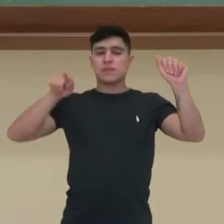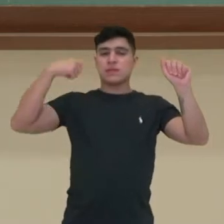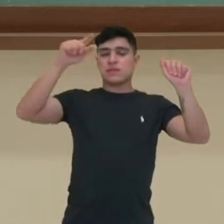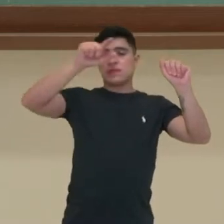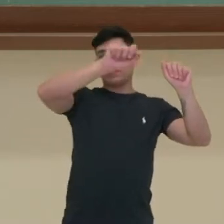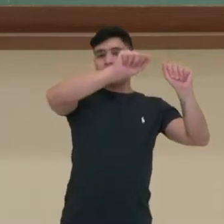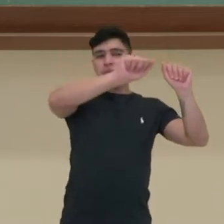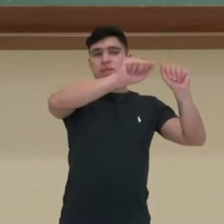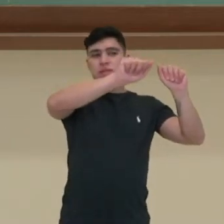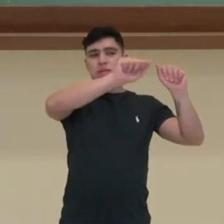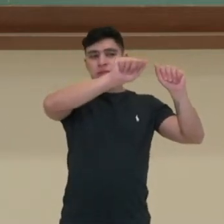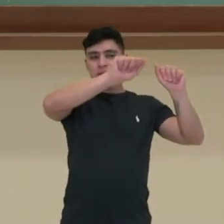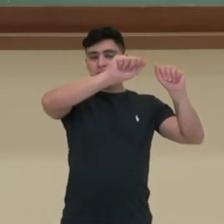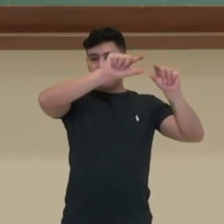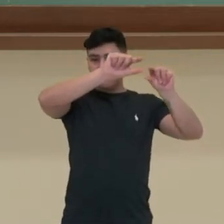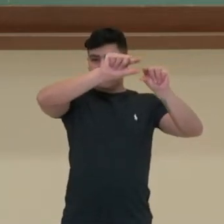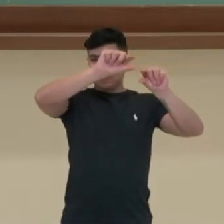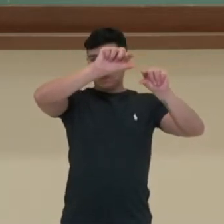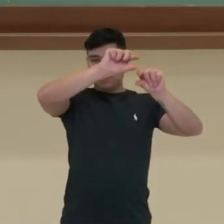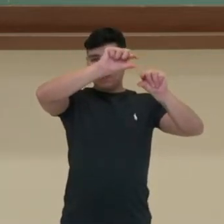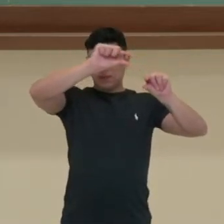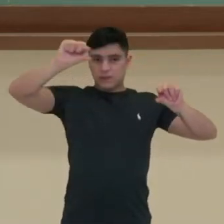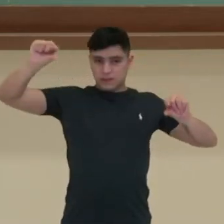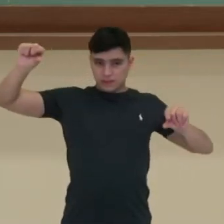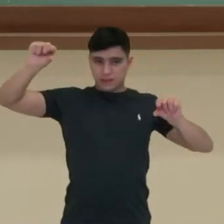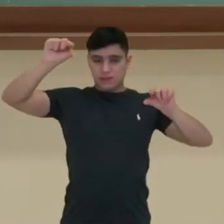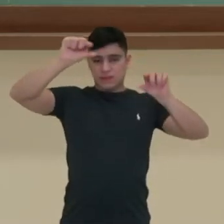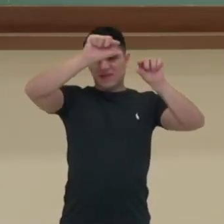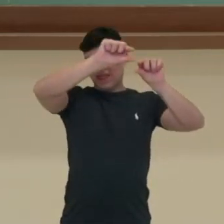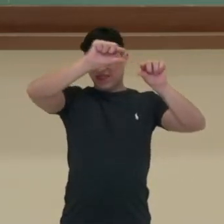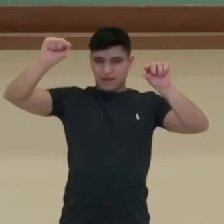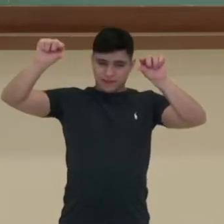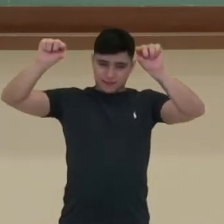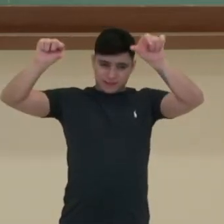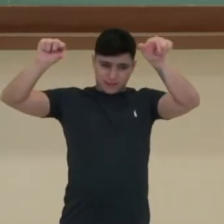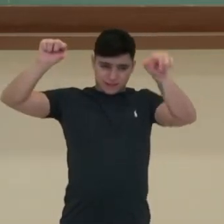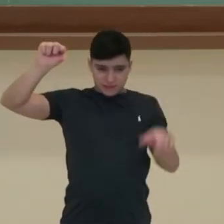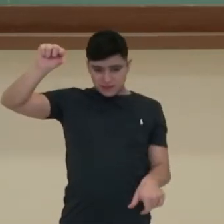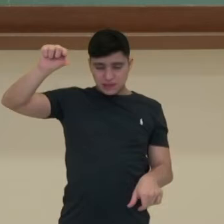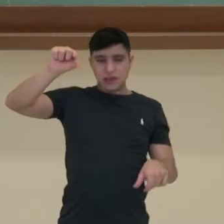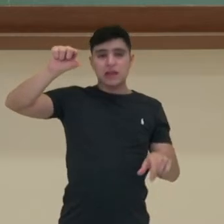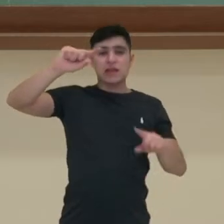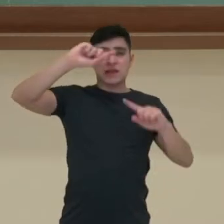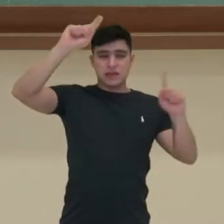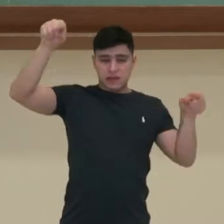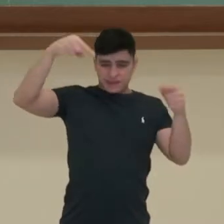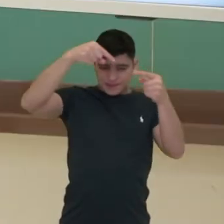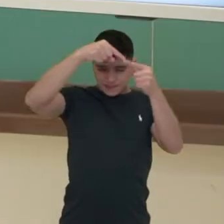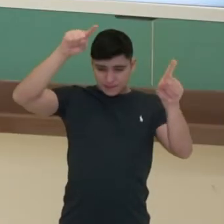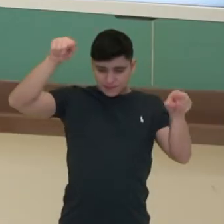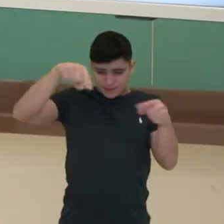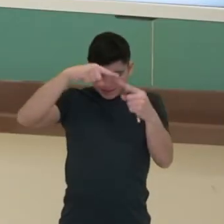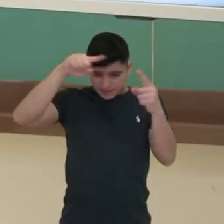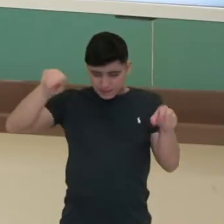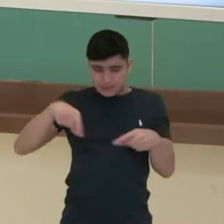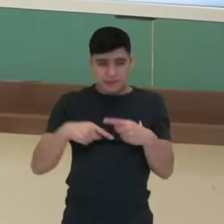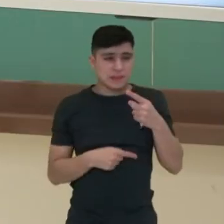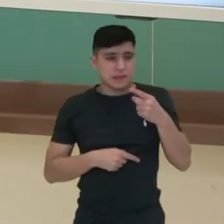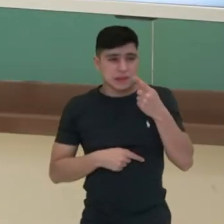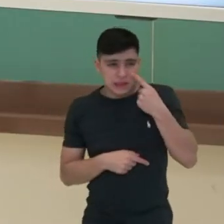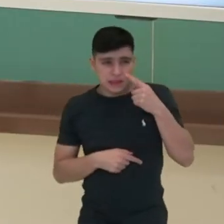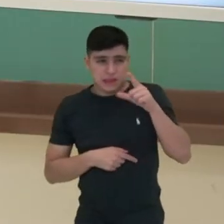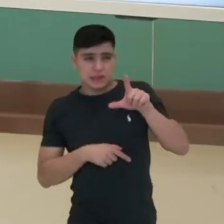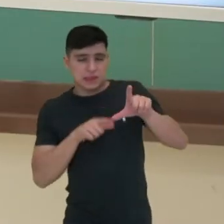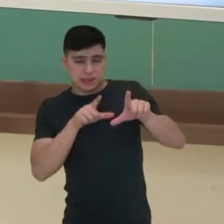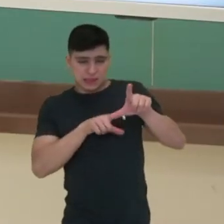nós temos na vertical e na horizontal, e a partir dali a gente passa a juntar as letrinhas, né? A com